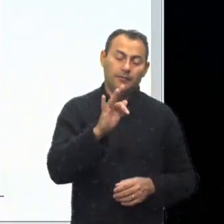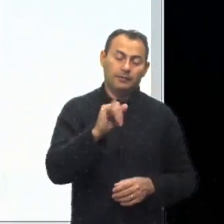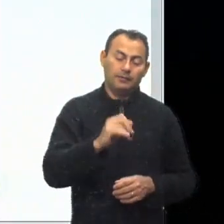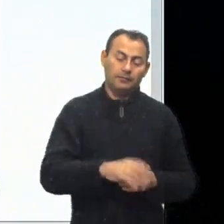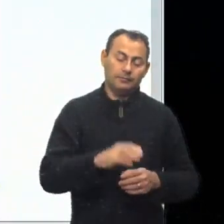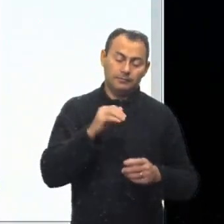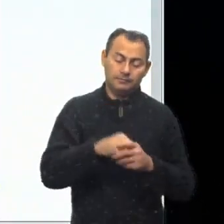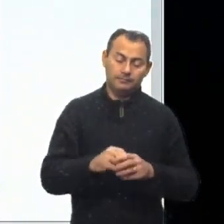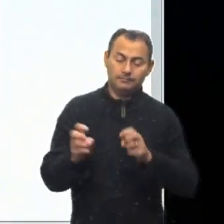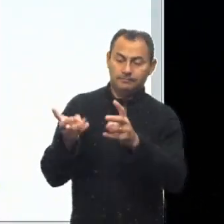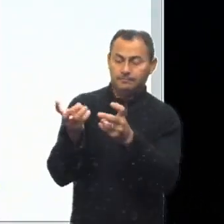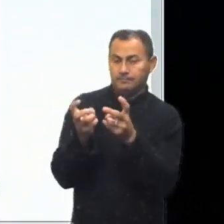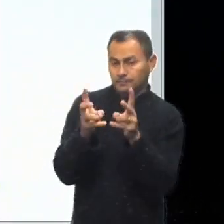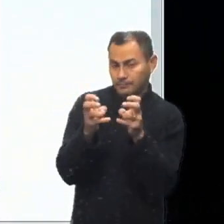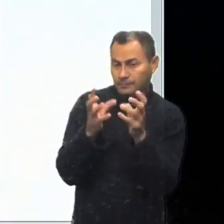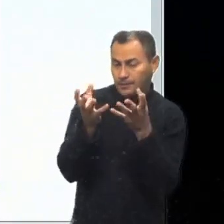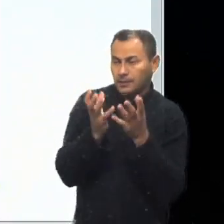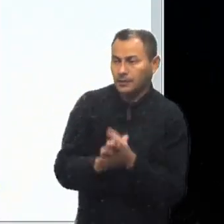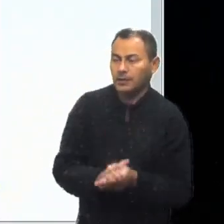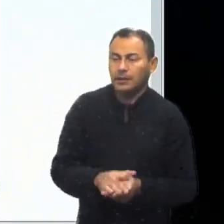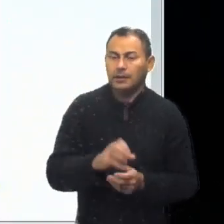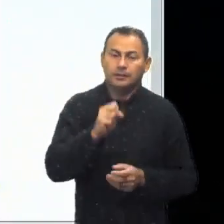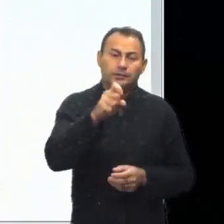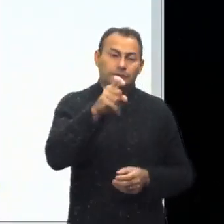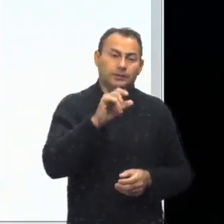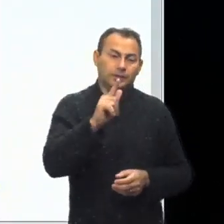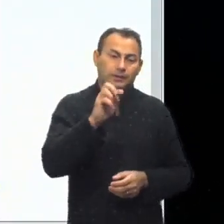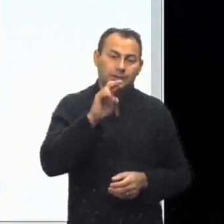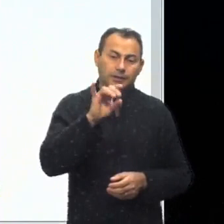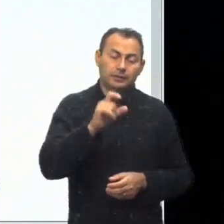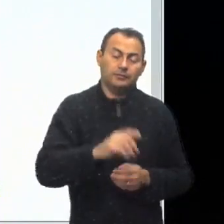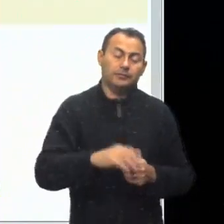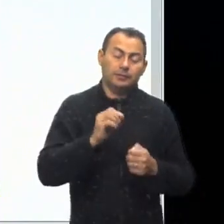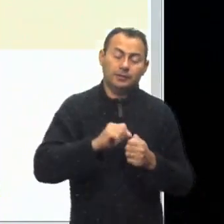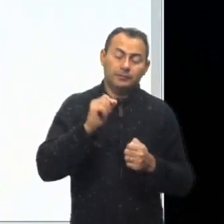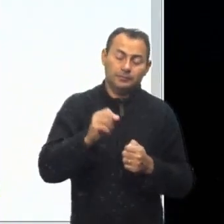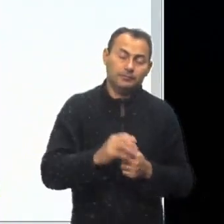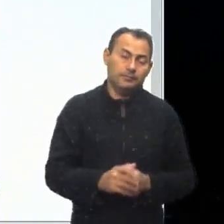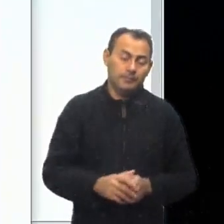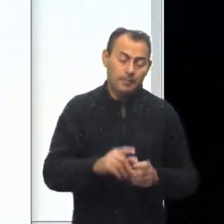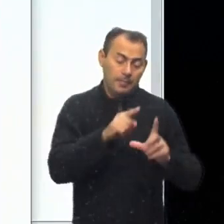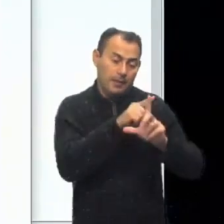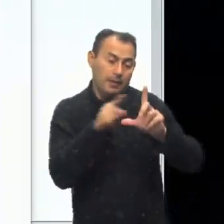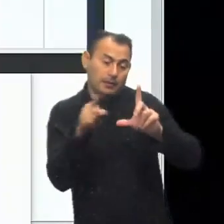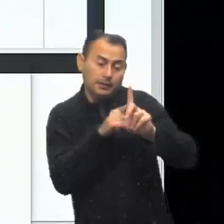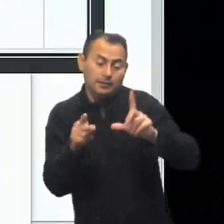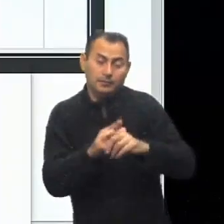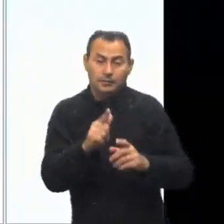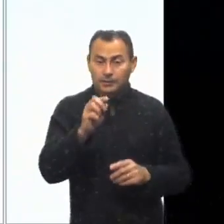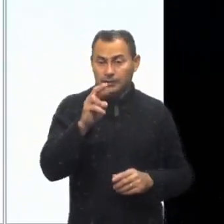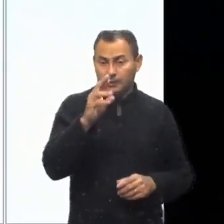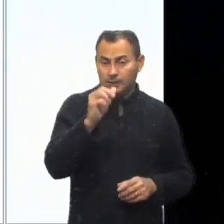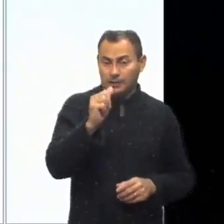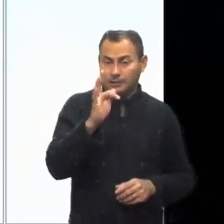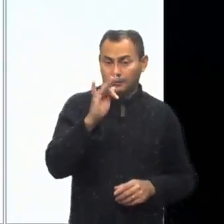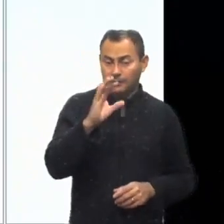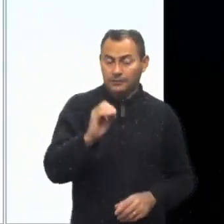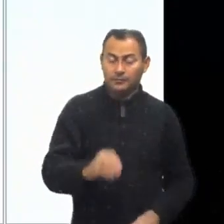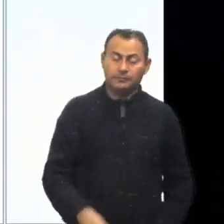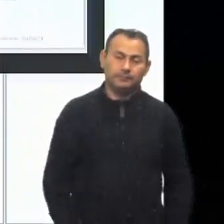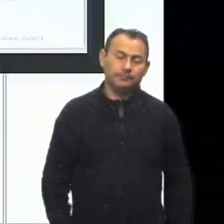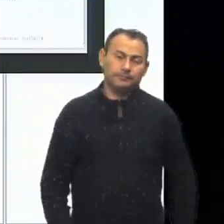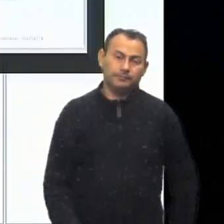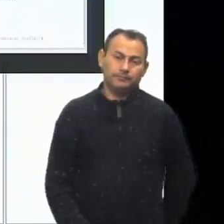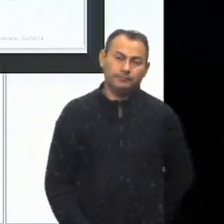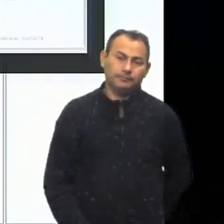Então eu coloco o título que eu quiser. E xgrid é para ele fazer as linhas de grid no gráfico.